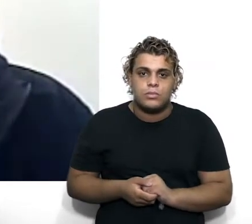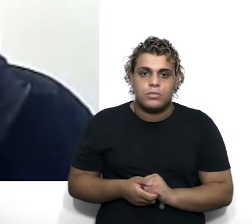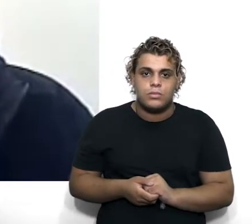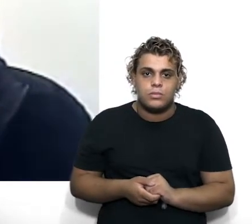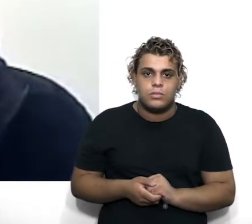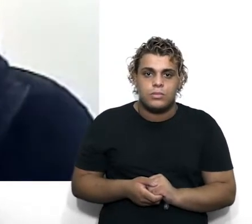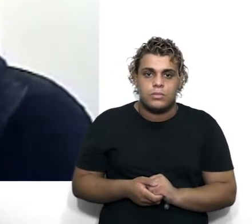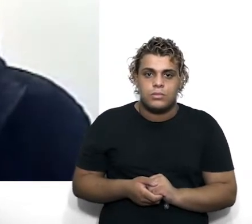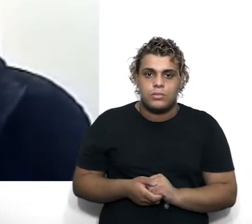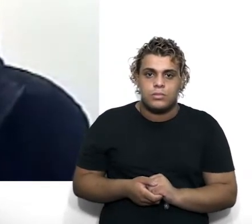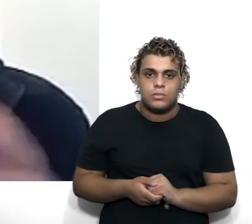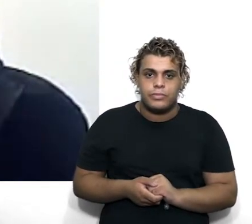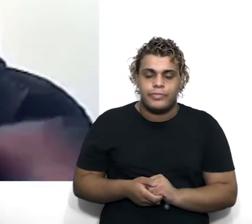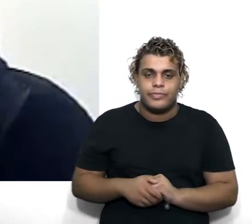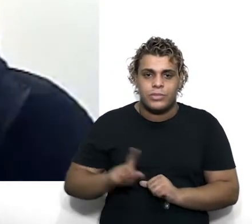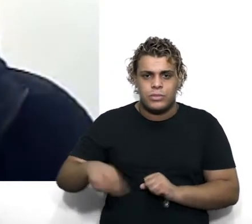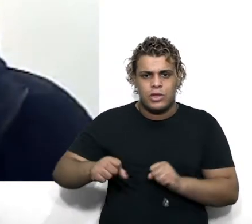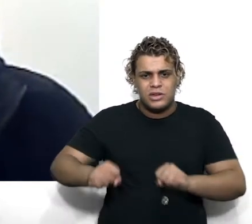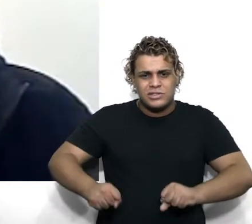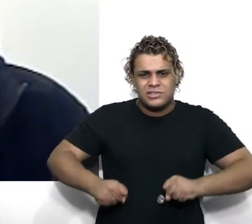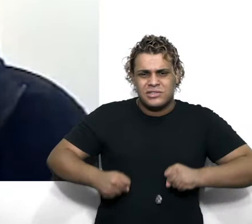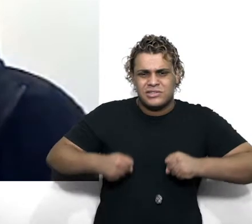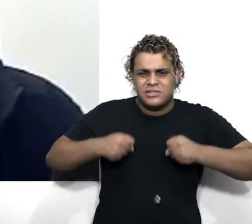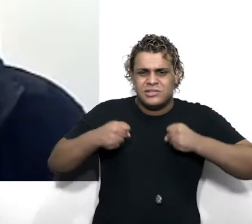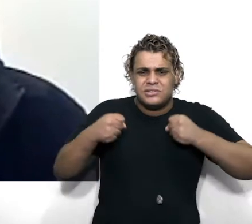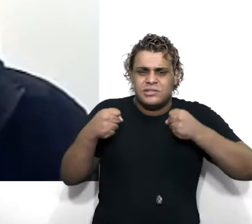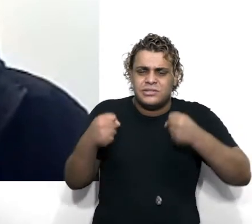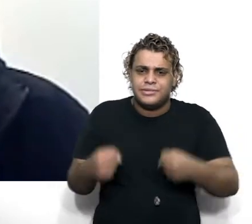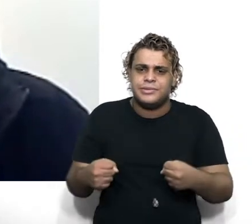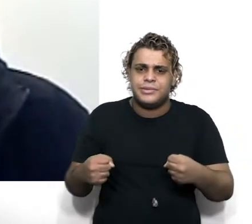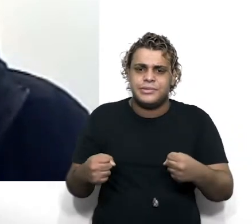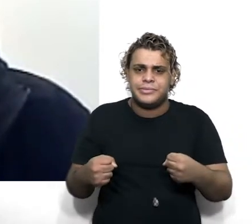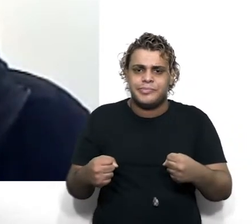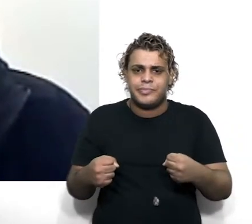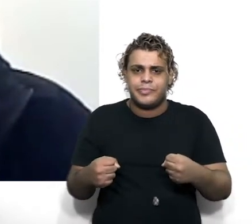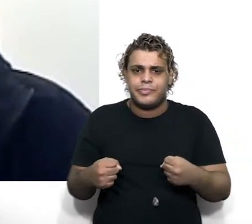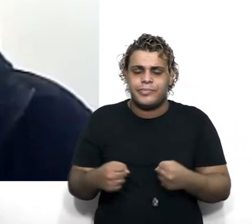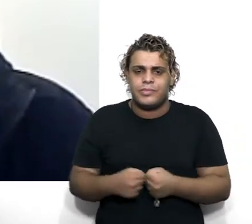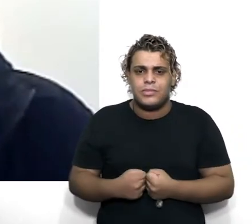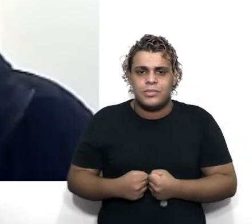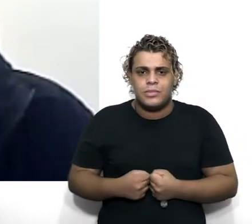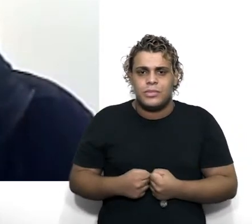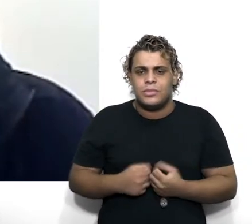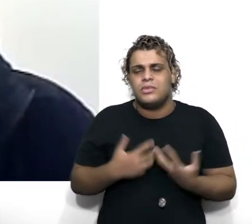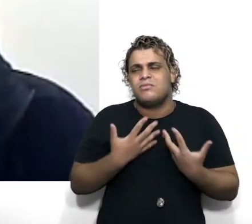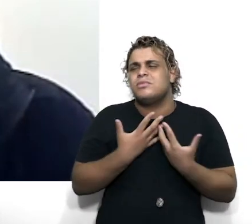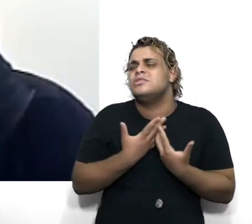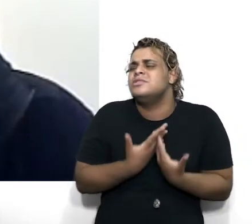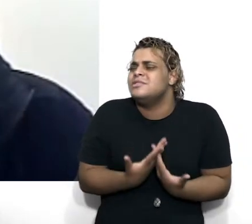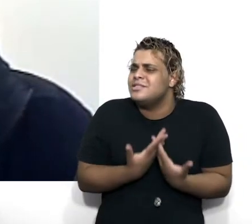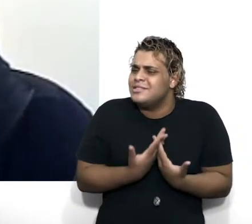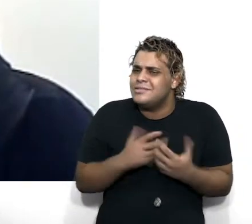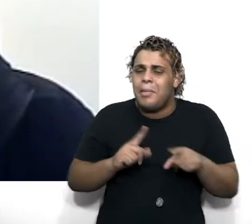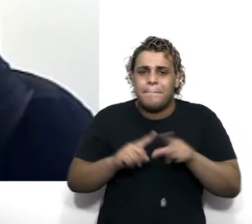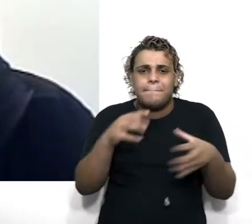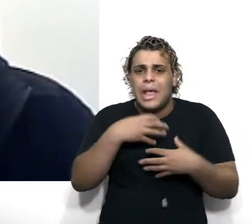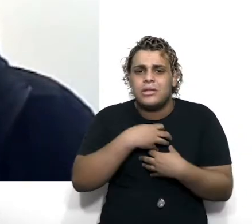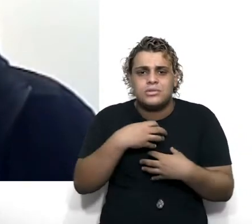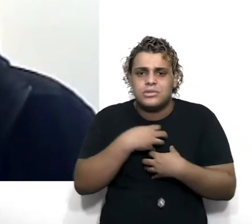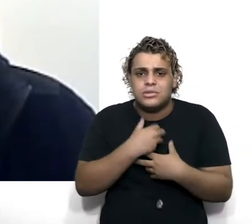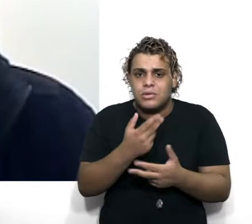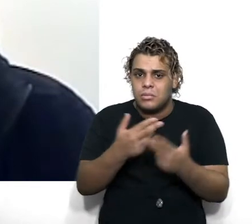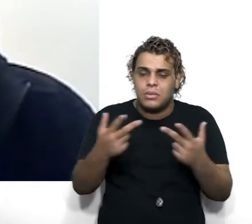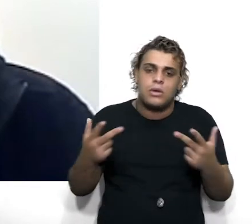os últimos dias foi de um esforço físico enorme. Acabei absolutamente extenuado, mas sinto que fiz uma coisa